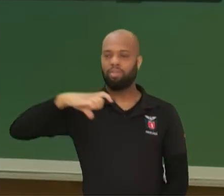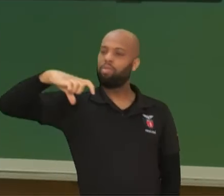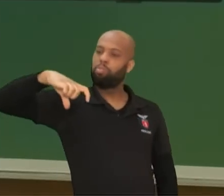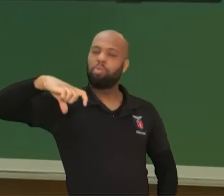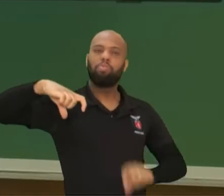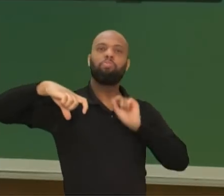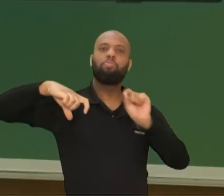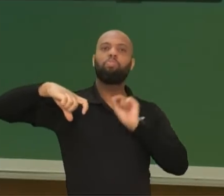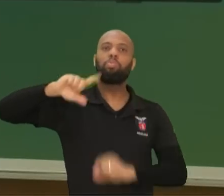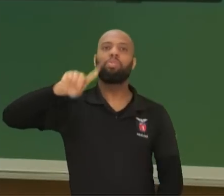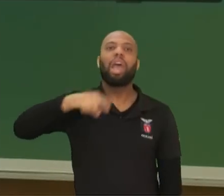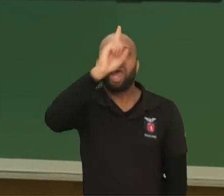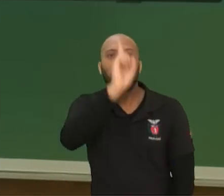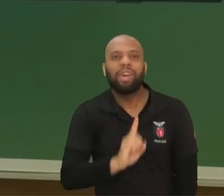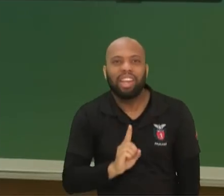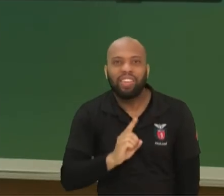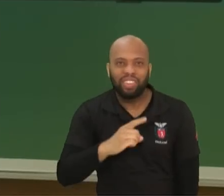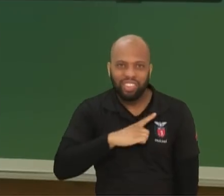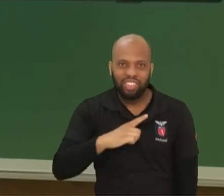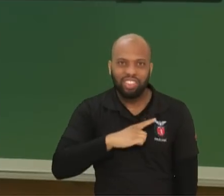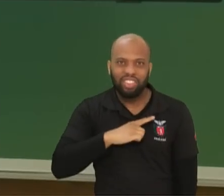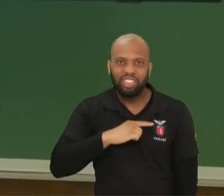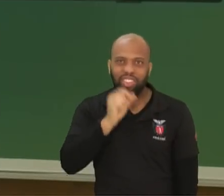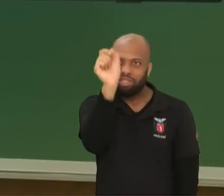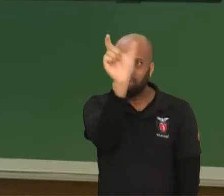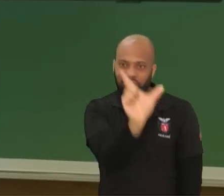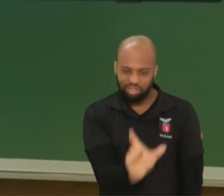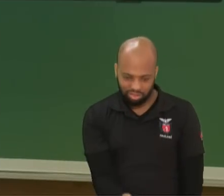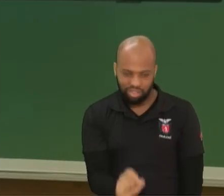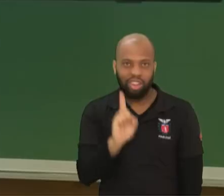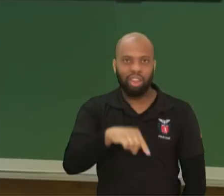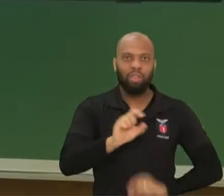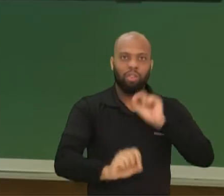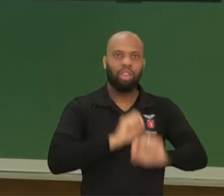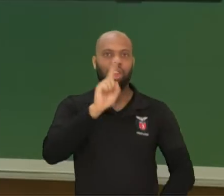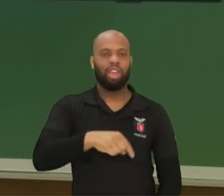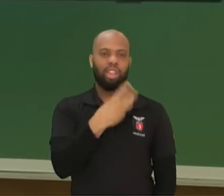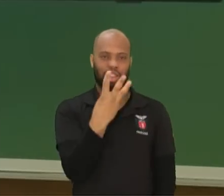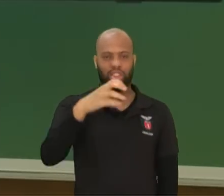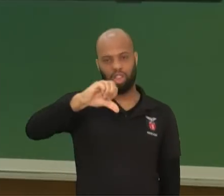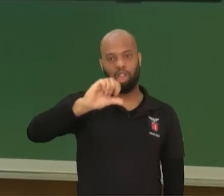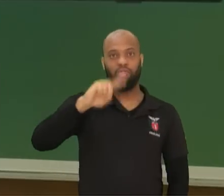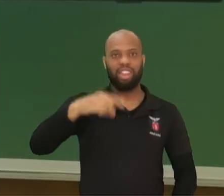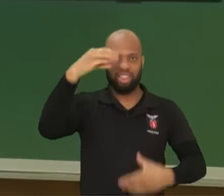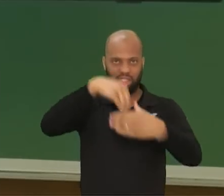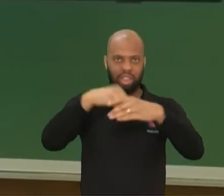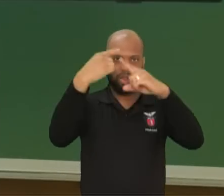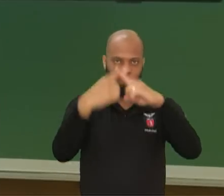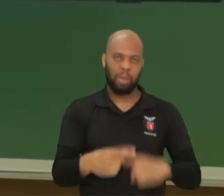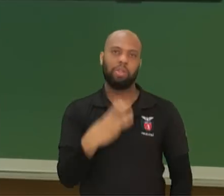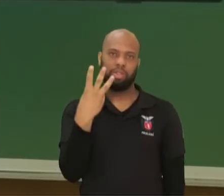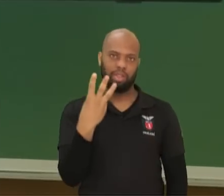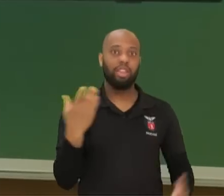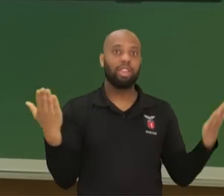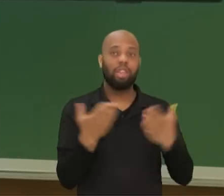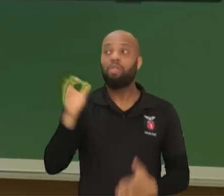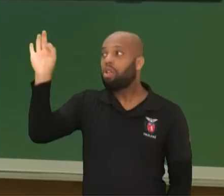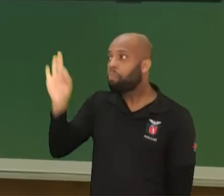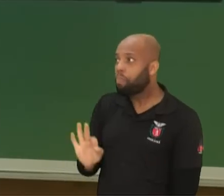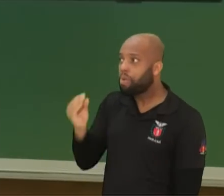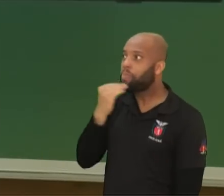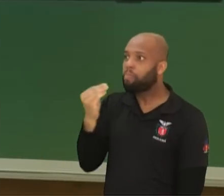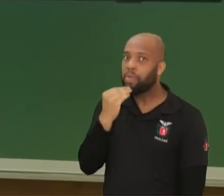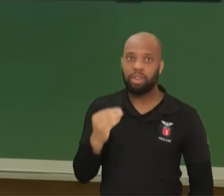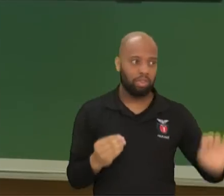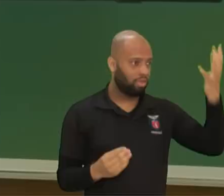o 3 e o 9, que são ímpares e múltiplos de 3. Então, calculando a probabilidade de ocorrer aqui